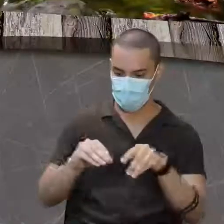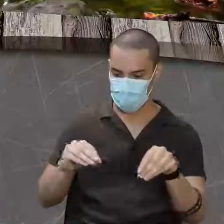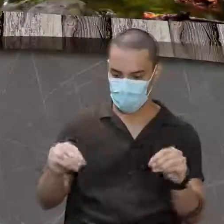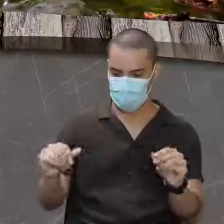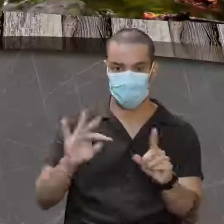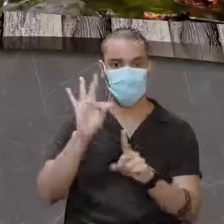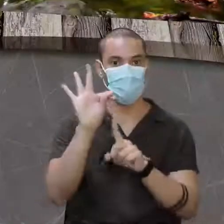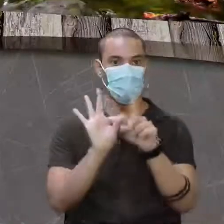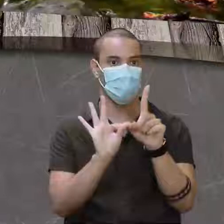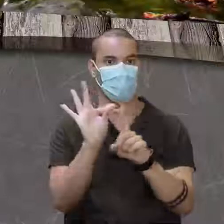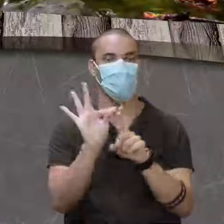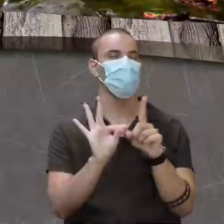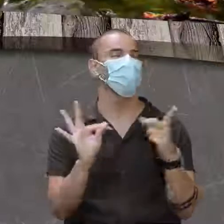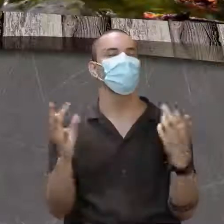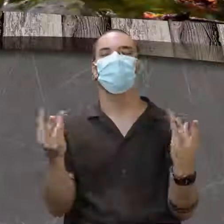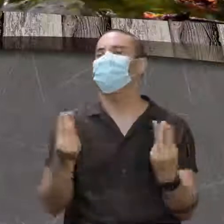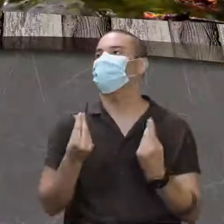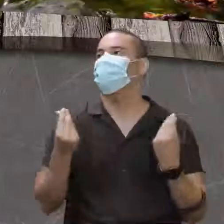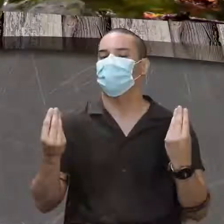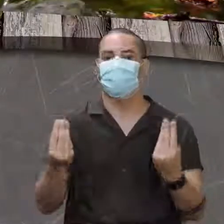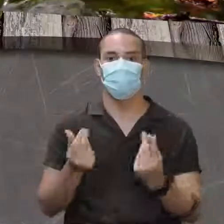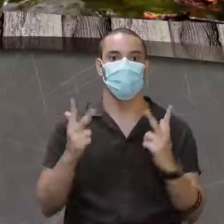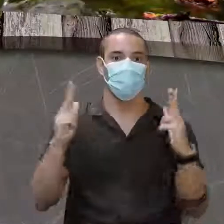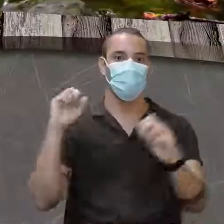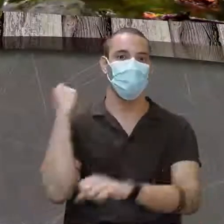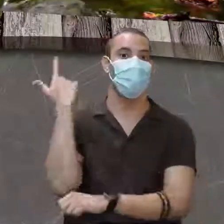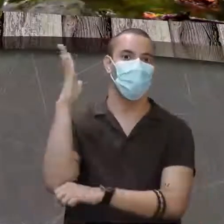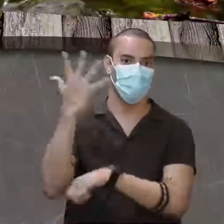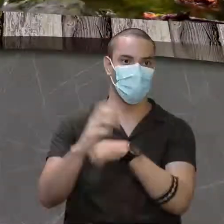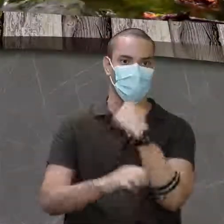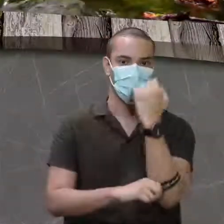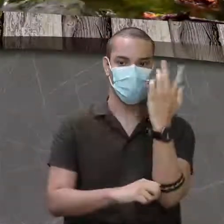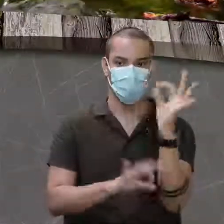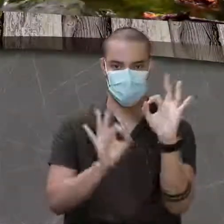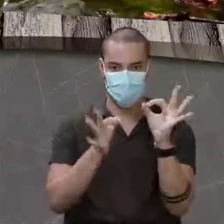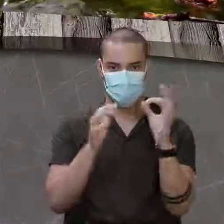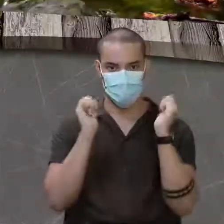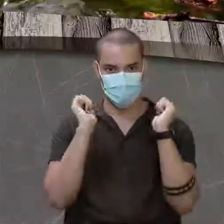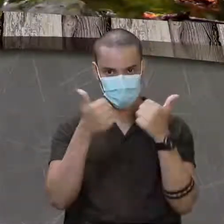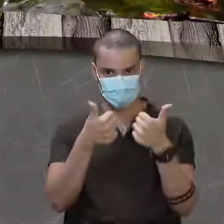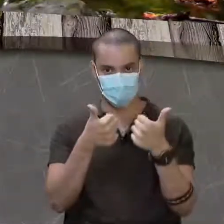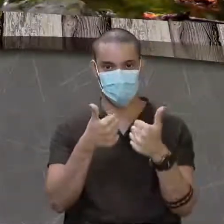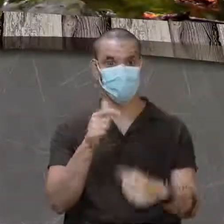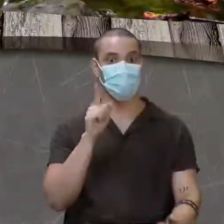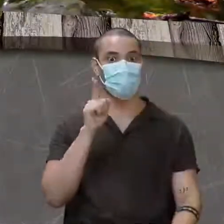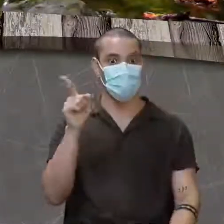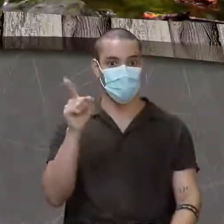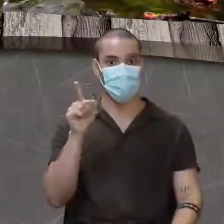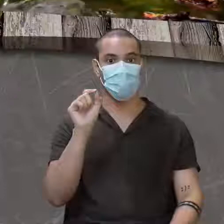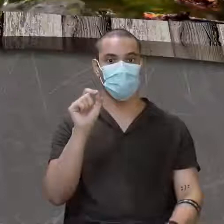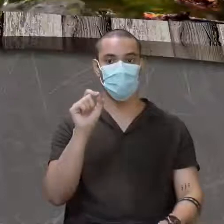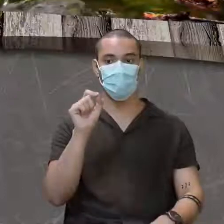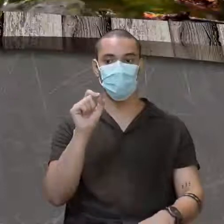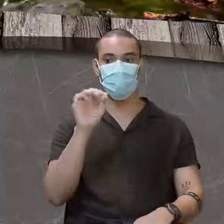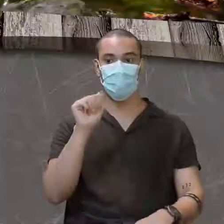uma temperatura agradável, como a gente vê nos ambientes florestados. Perfeito? Essa é a sucessão autogênica que